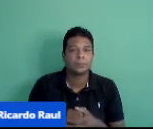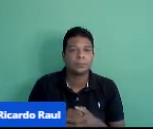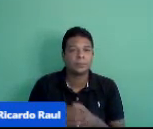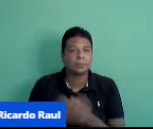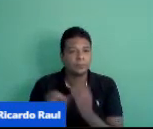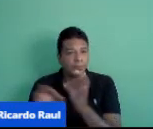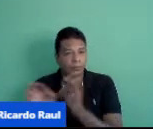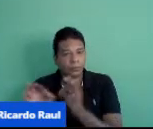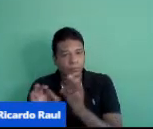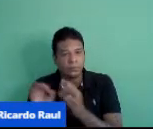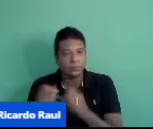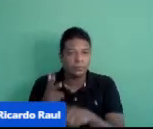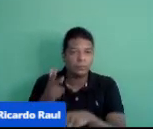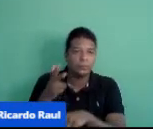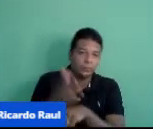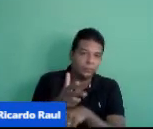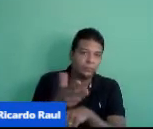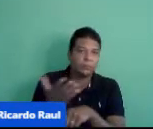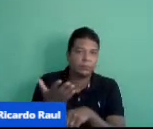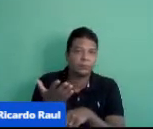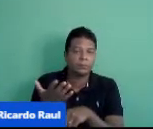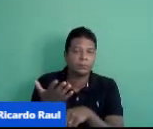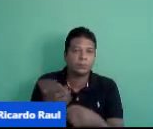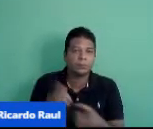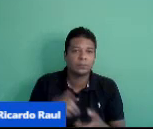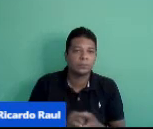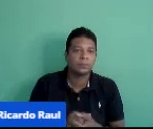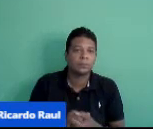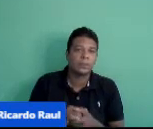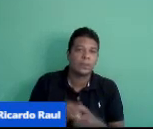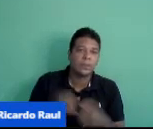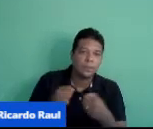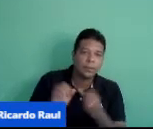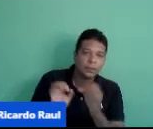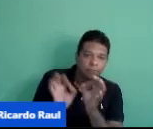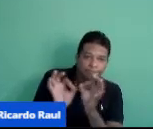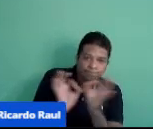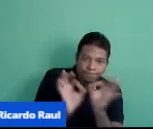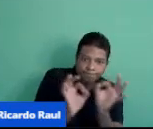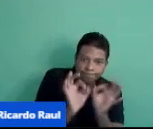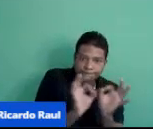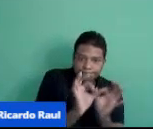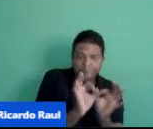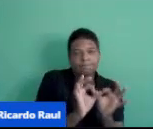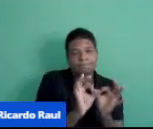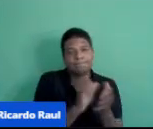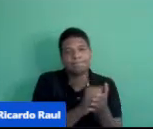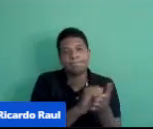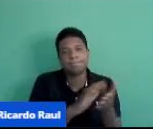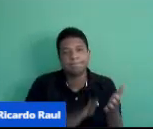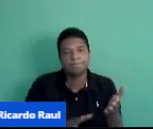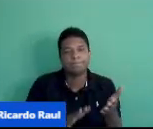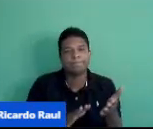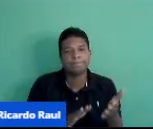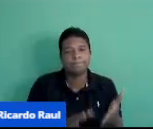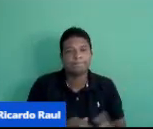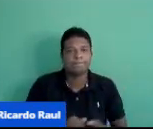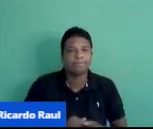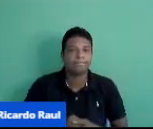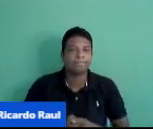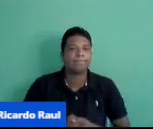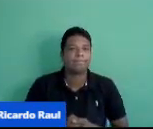você tem um modelo assim, mas mesmo assim você tem que organizar, né? Deixar algo bem elaborado aí, complicaria um pouco, eu entendo dessa